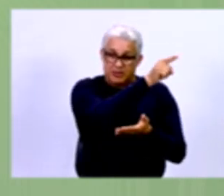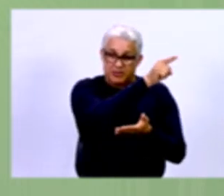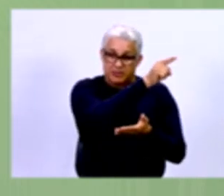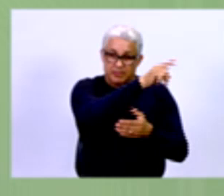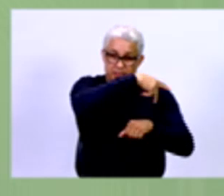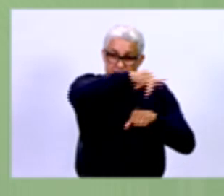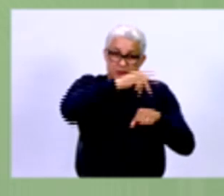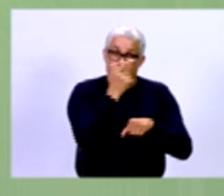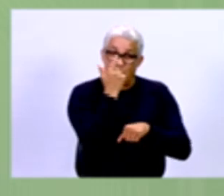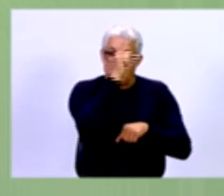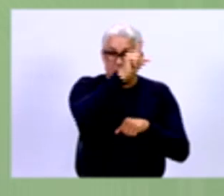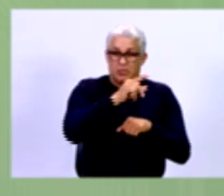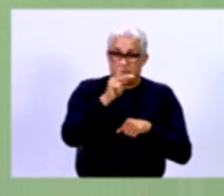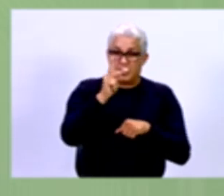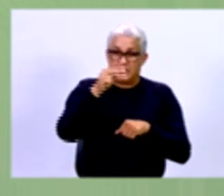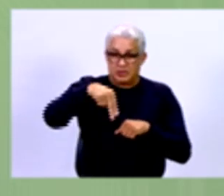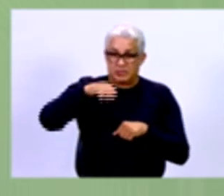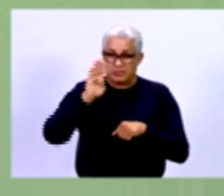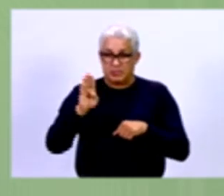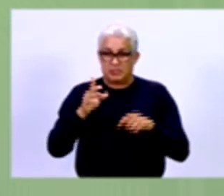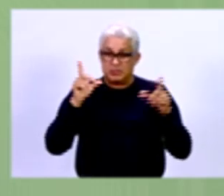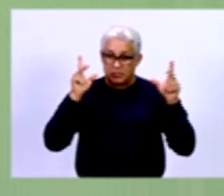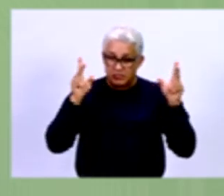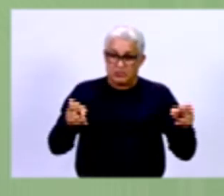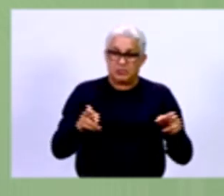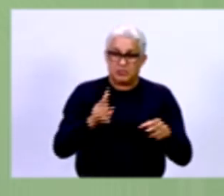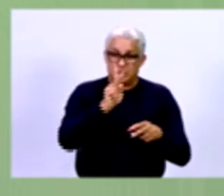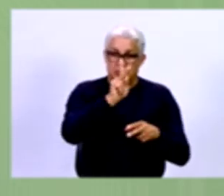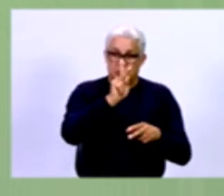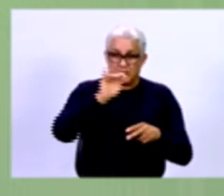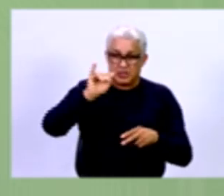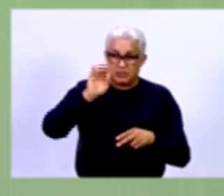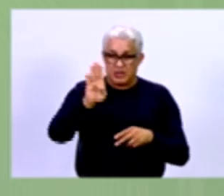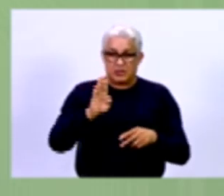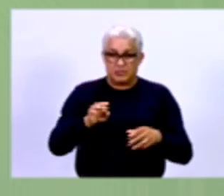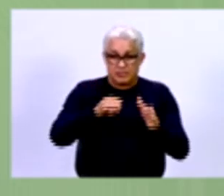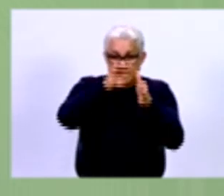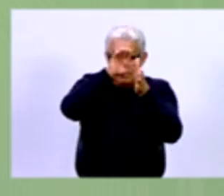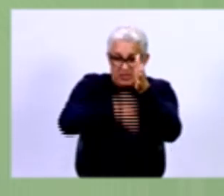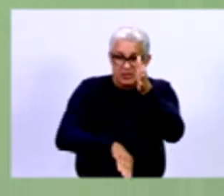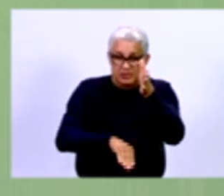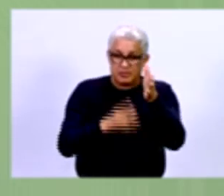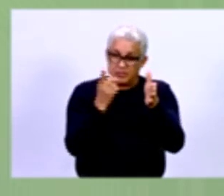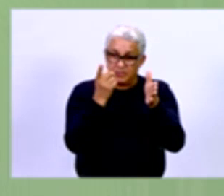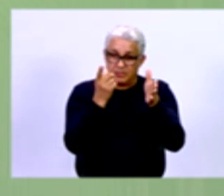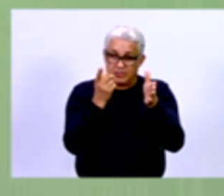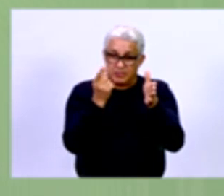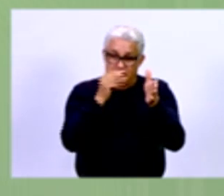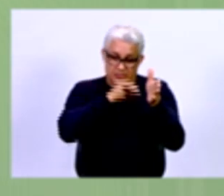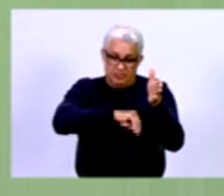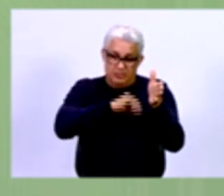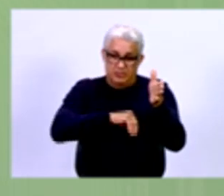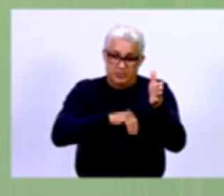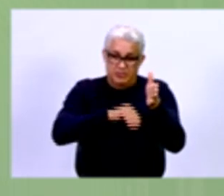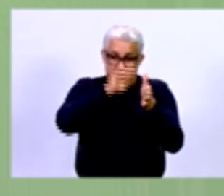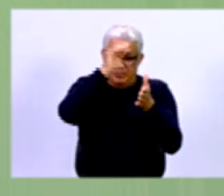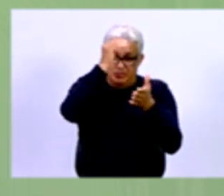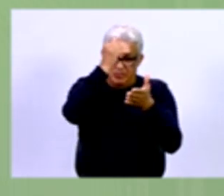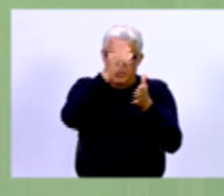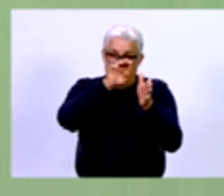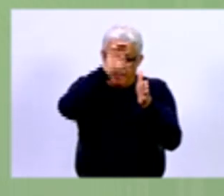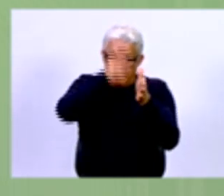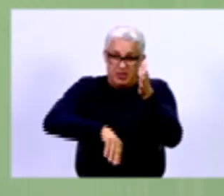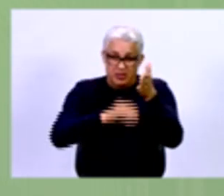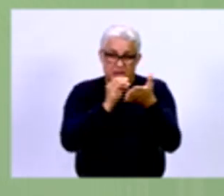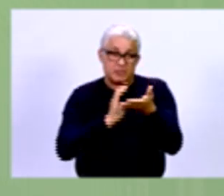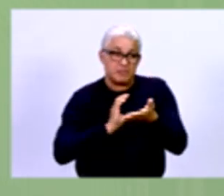estrangeiros. Então, o PNB ele é igual ao PIB menos a renda líquida enviada ao exterior. Ele é um valor